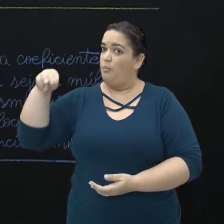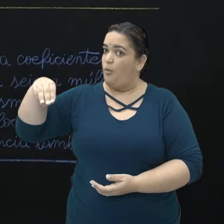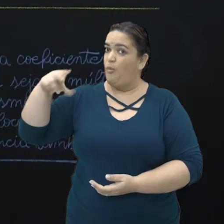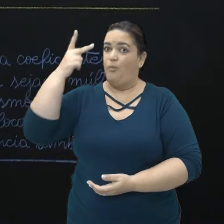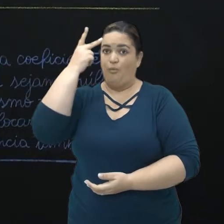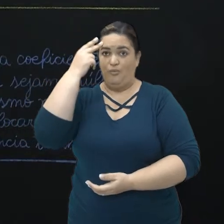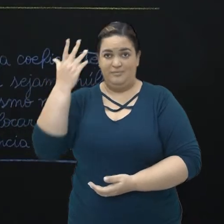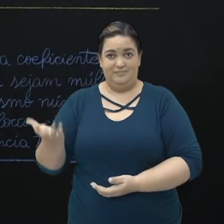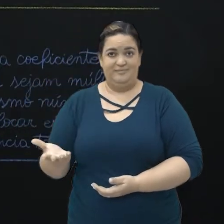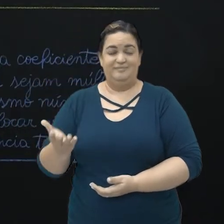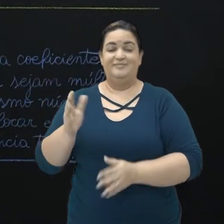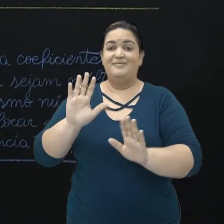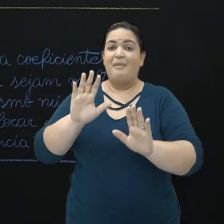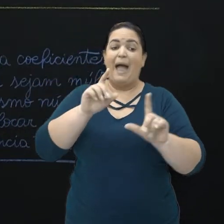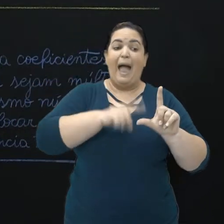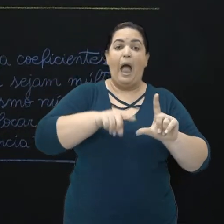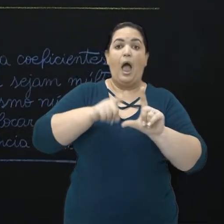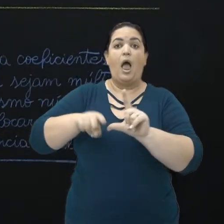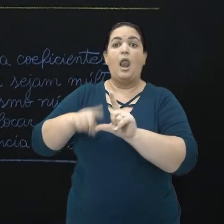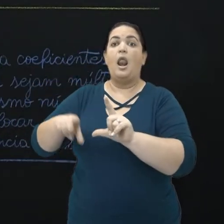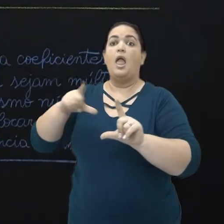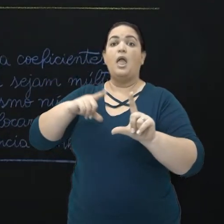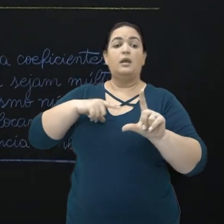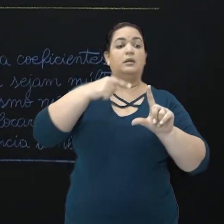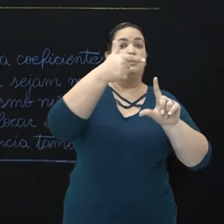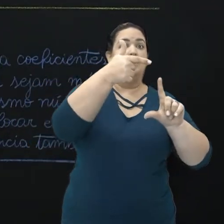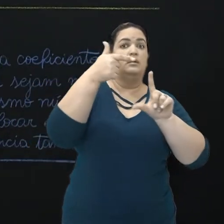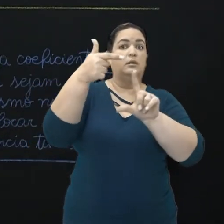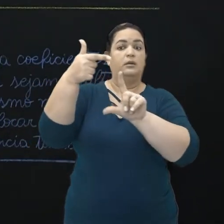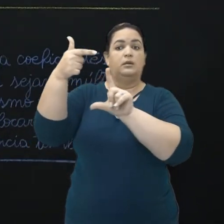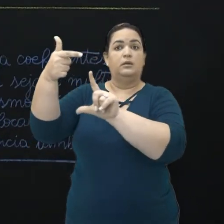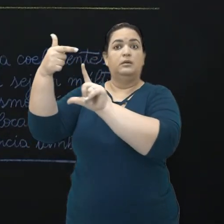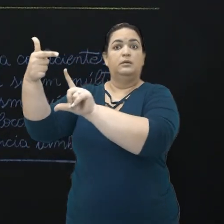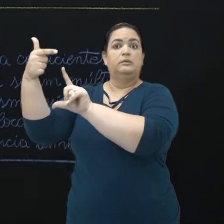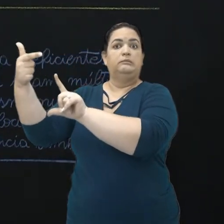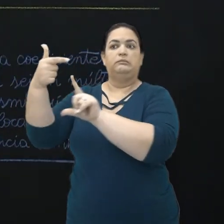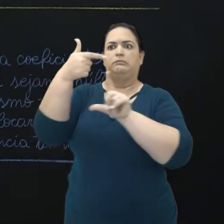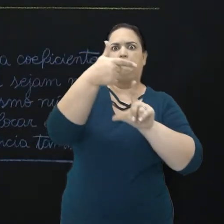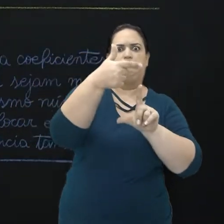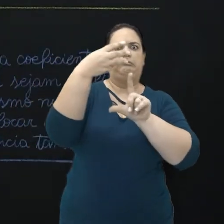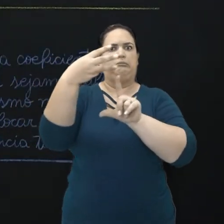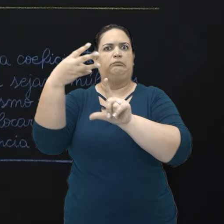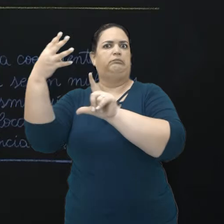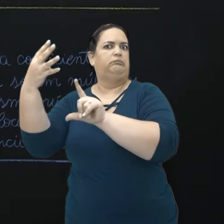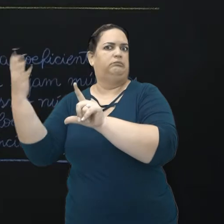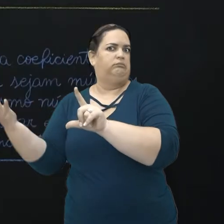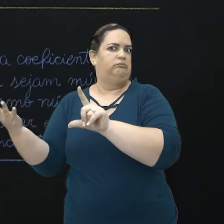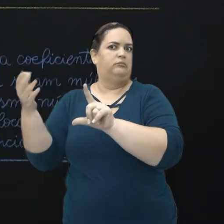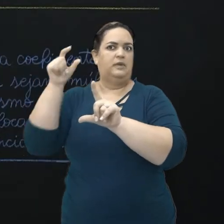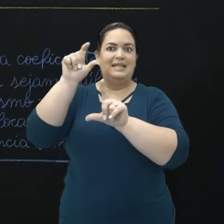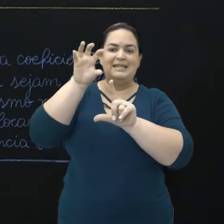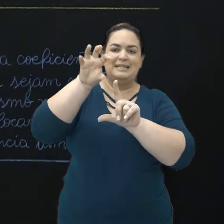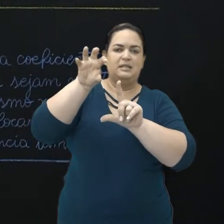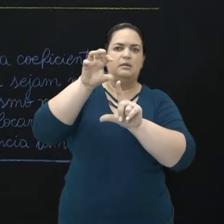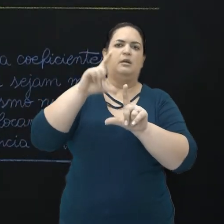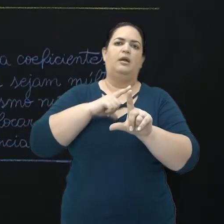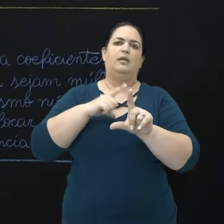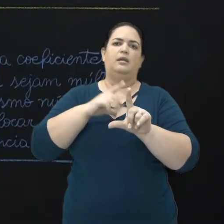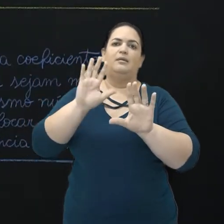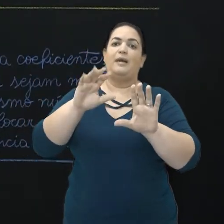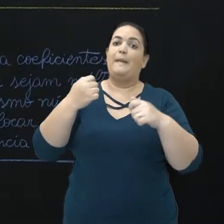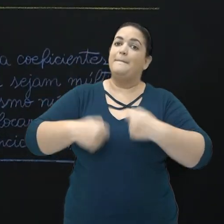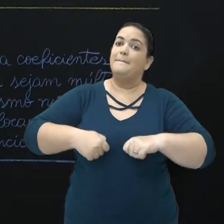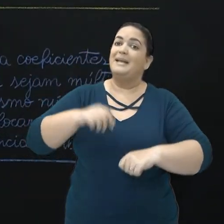letras, todas elas possuem expoente. E, de acordo com a dica que eu associei aqui para ti, reparem, nós deveremos